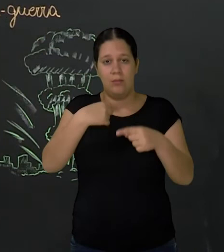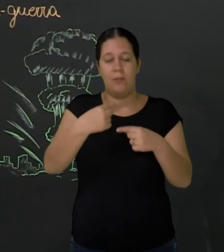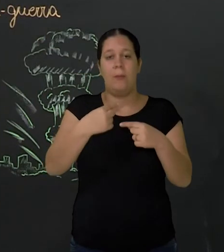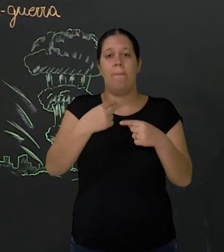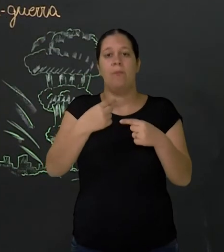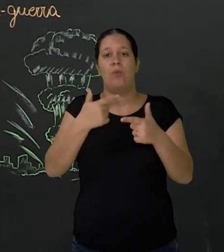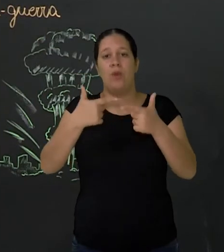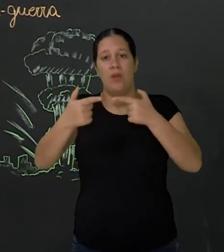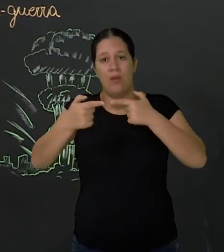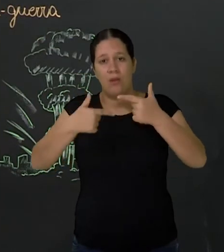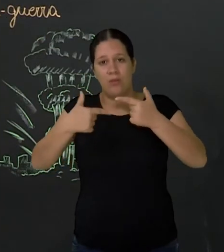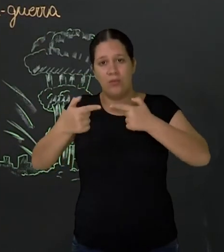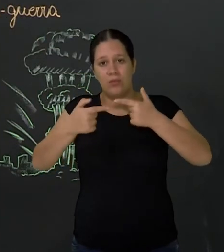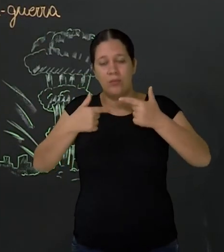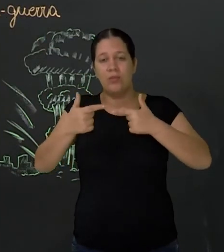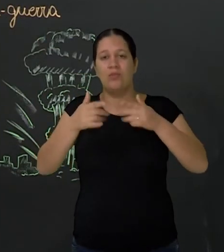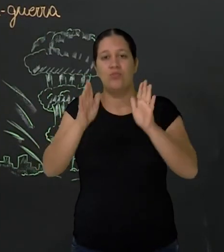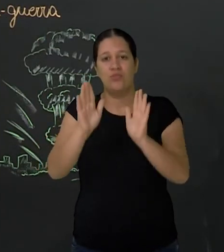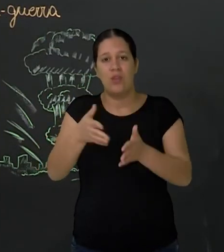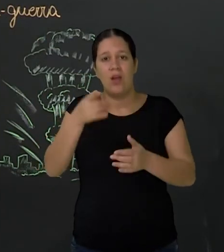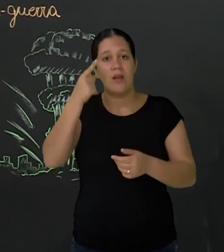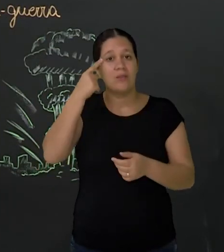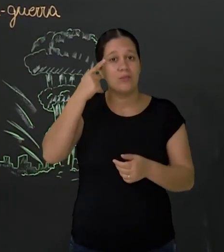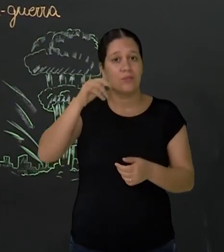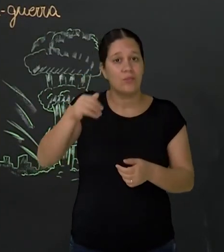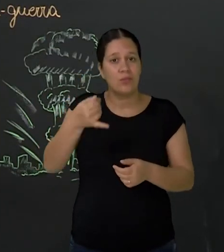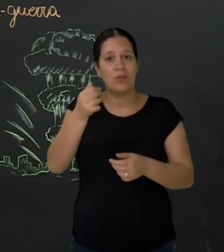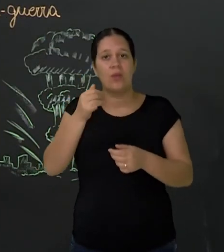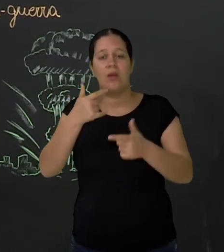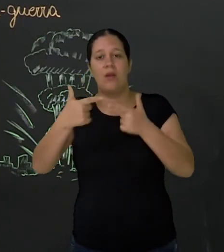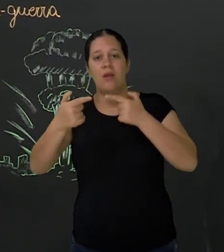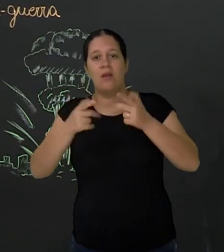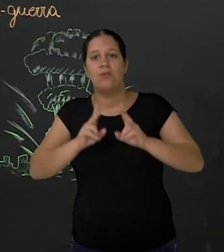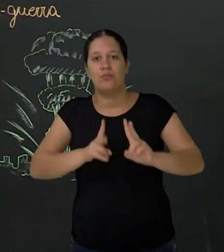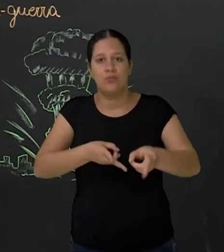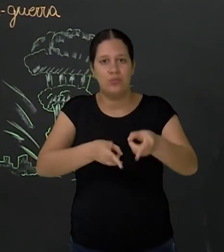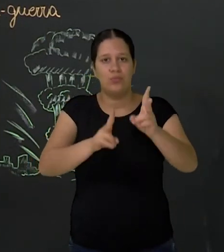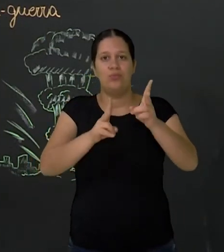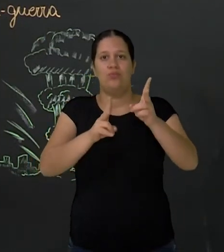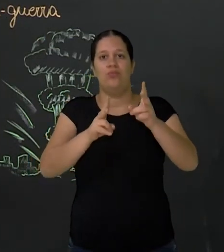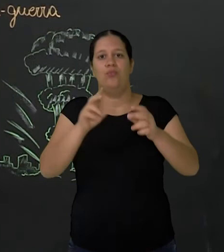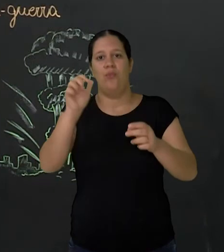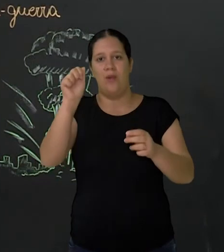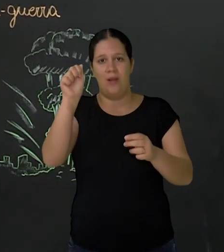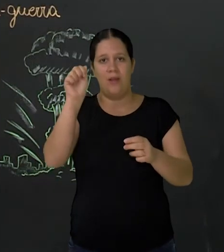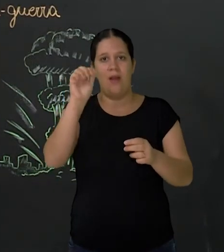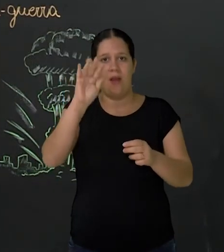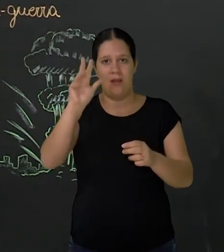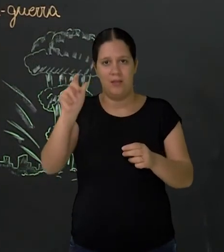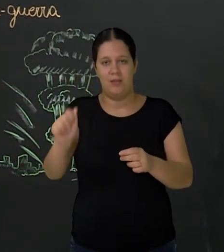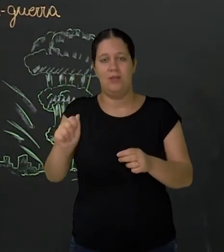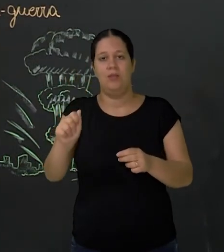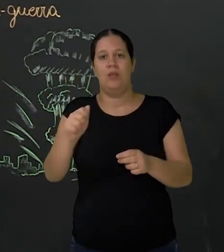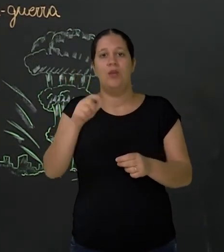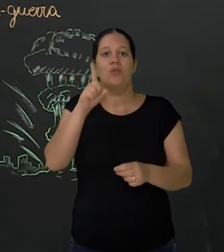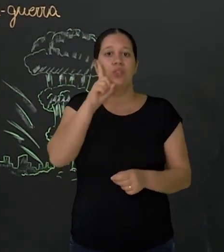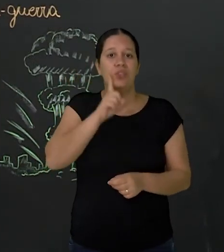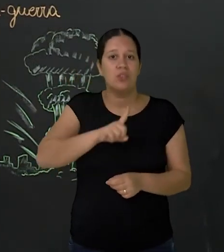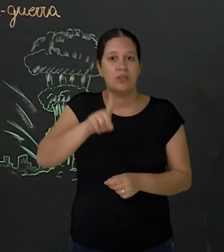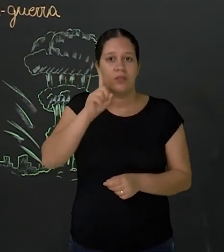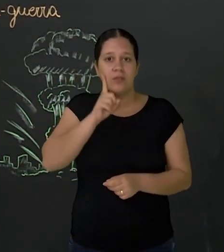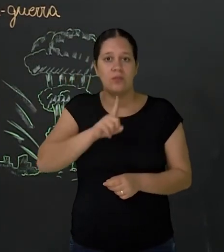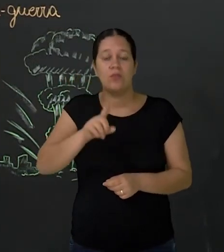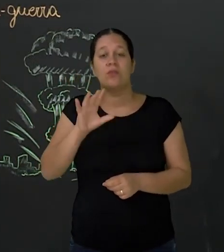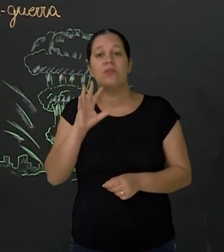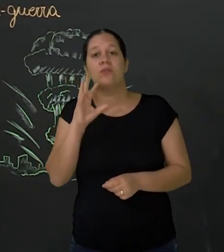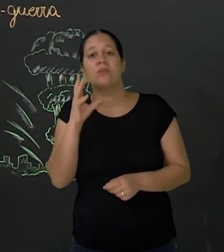Mas como o eixo ainda tinha o Japão, a guerra continuou lá na Ásia. O que foi feito então? Os